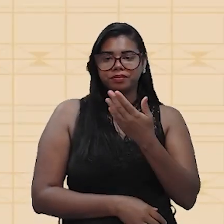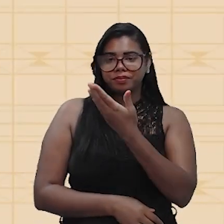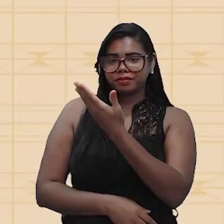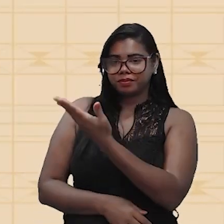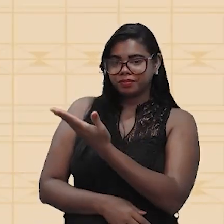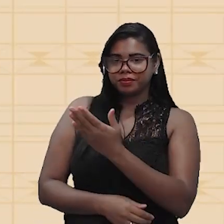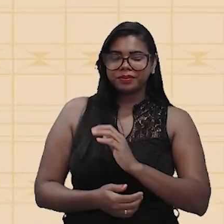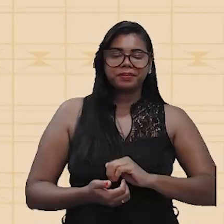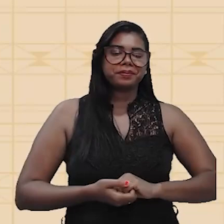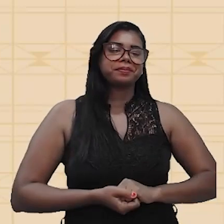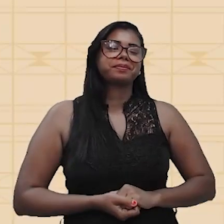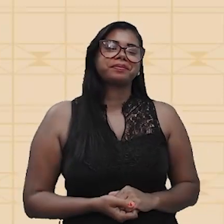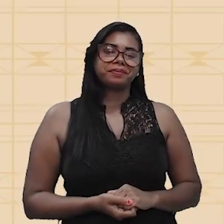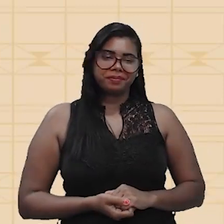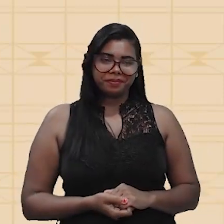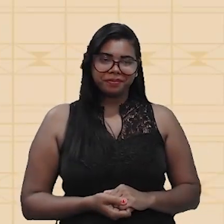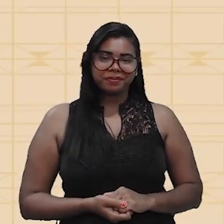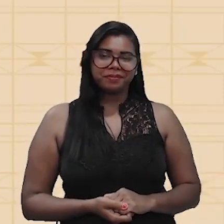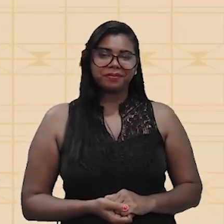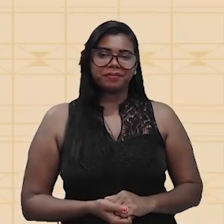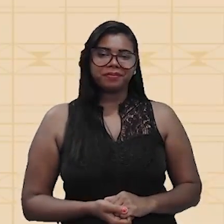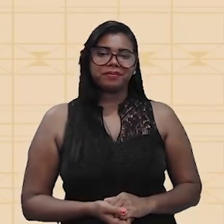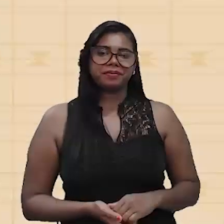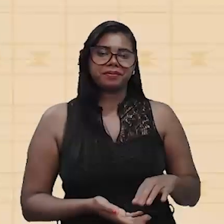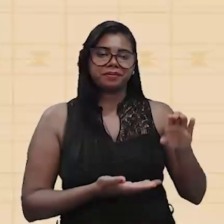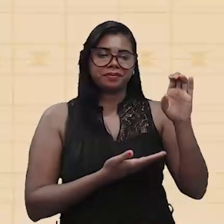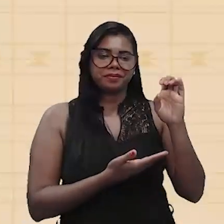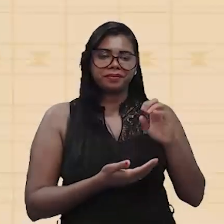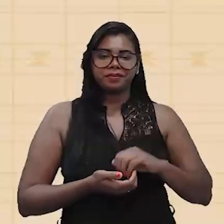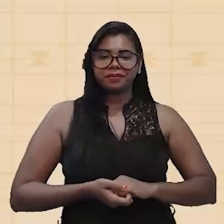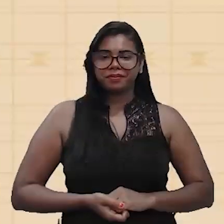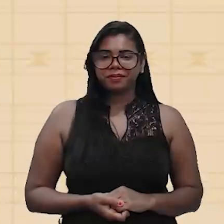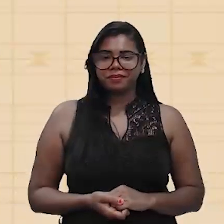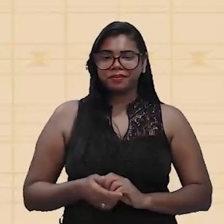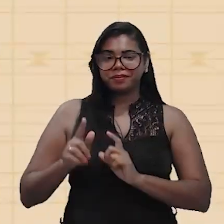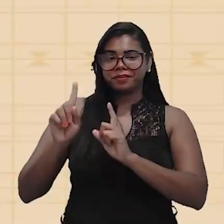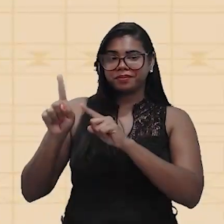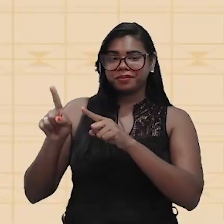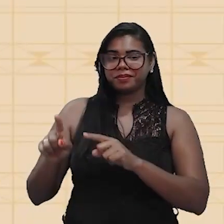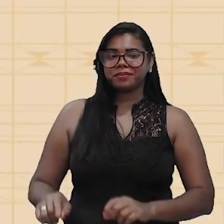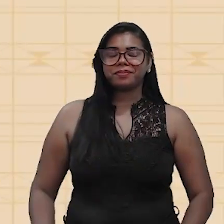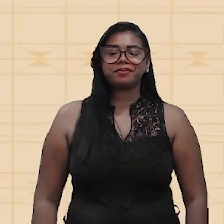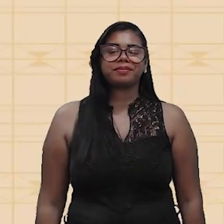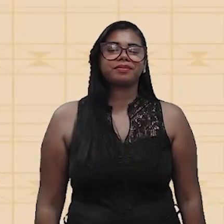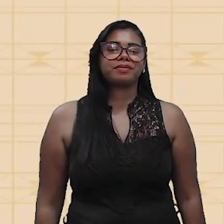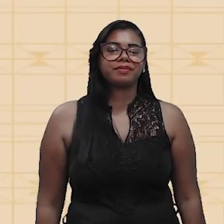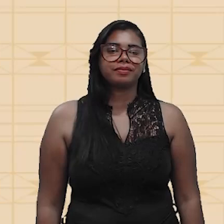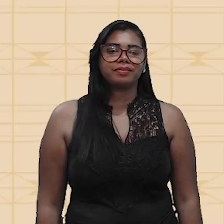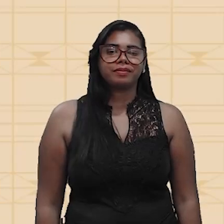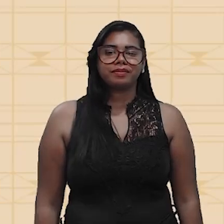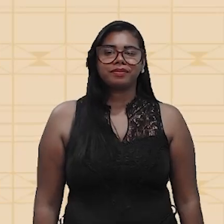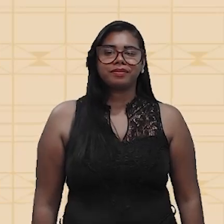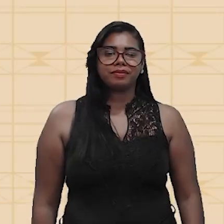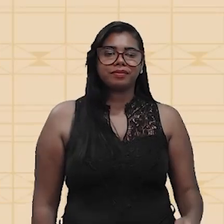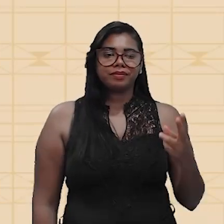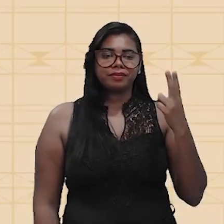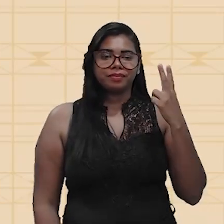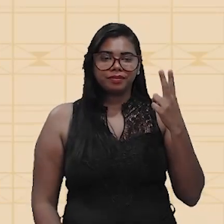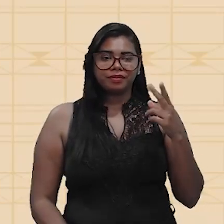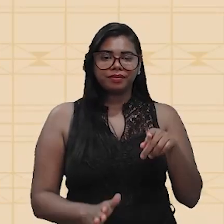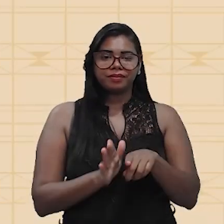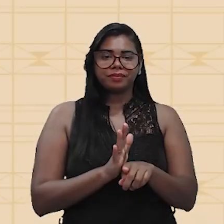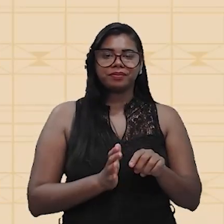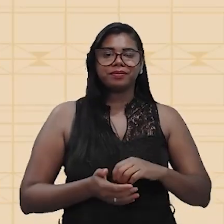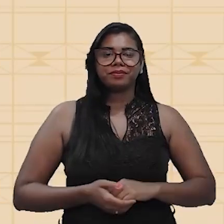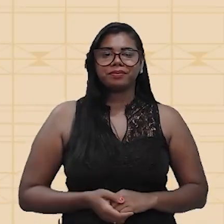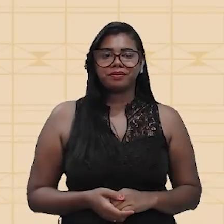gabarito letra E de estrupício. Vamos embora que agora a gente vai para a questão de número 2, que ele fala do paroquê, um peixe elétrico que vive